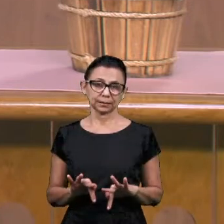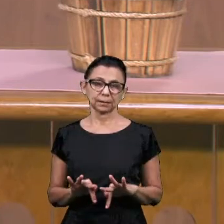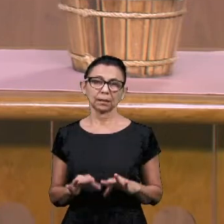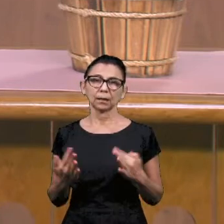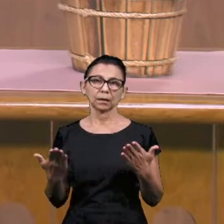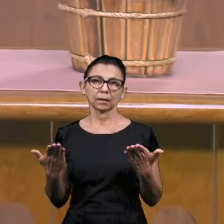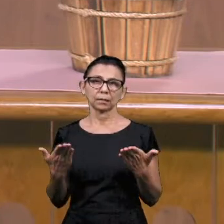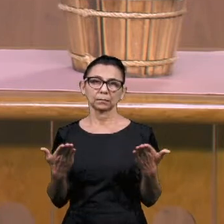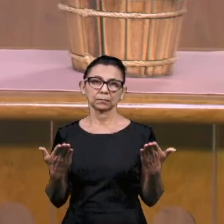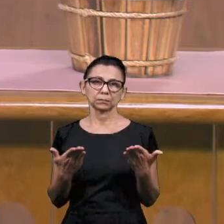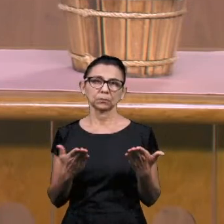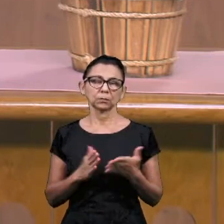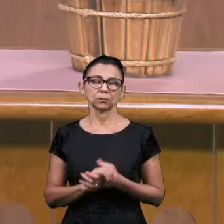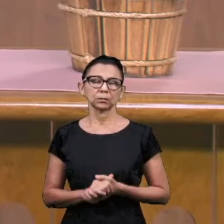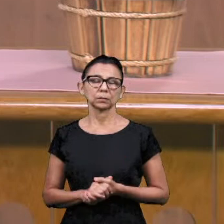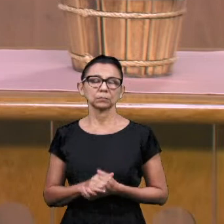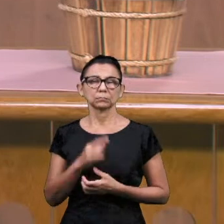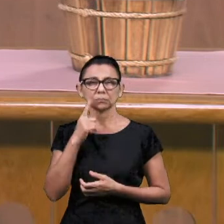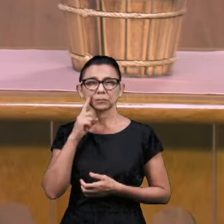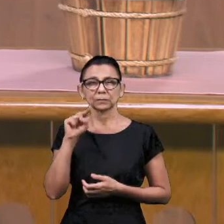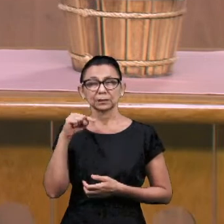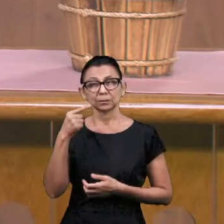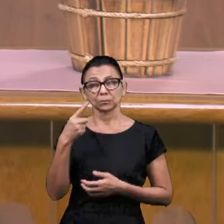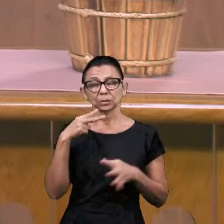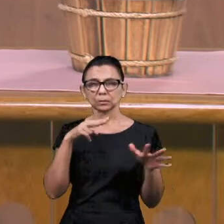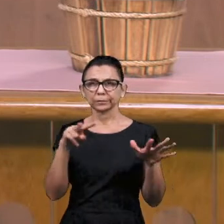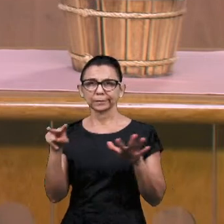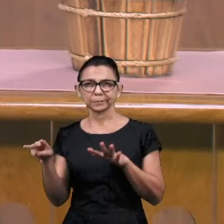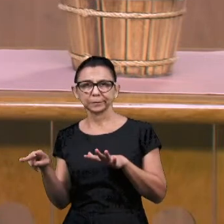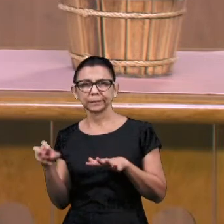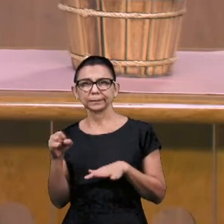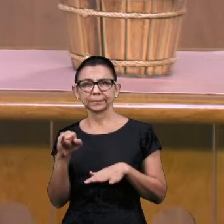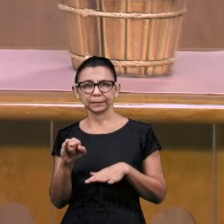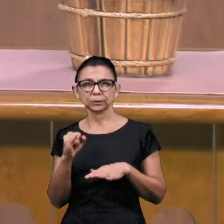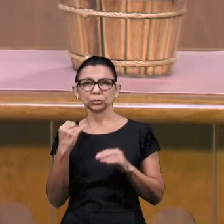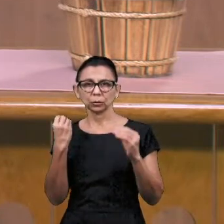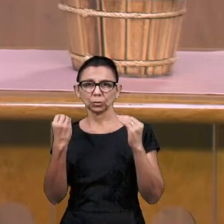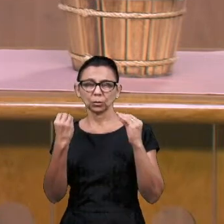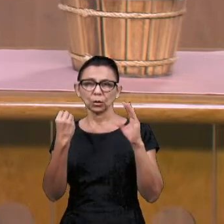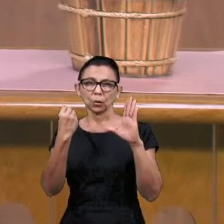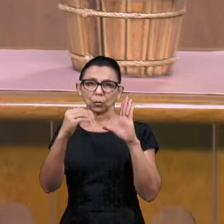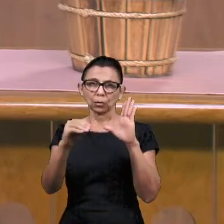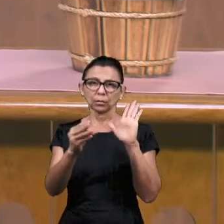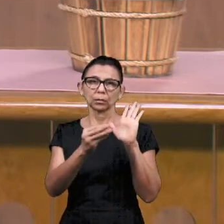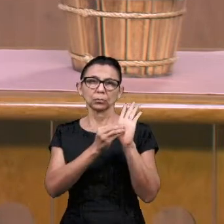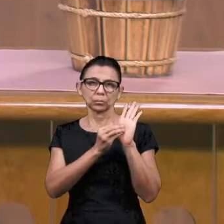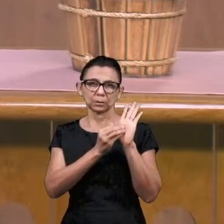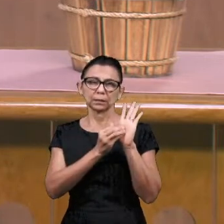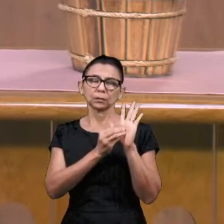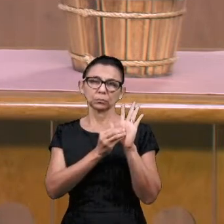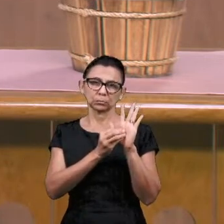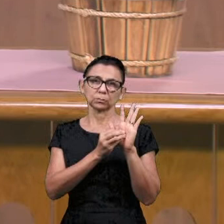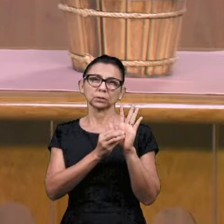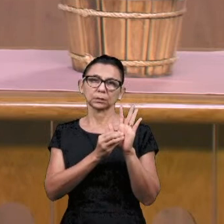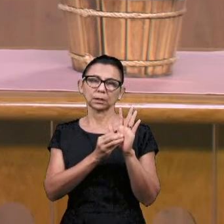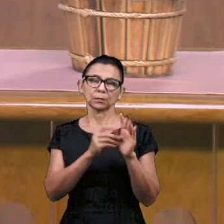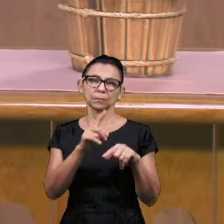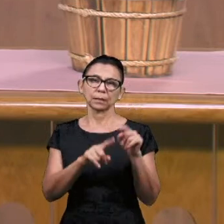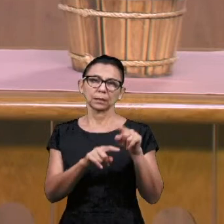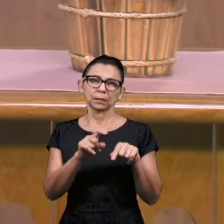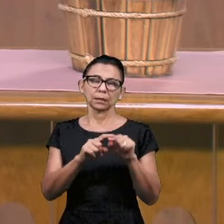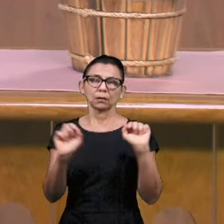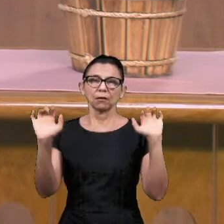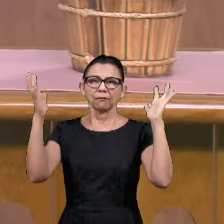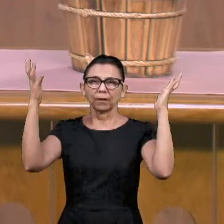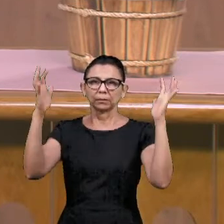e pretendemos ver se na próxima semana ou em algum momento a gente consegue apresentar os conteúdos que foram enviados pelos irmãos, eventos no